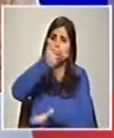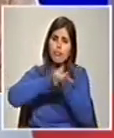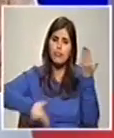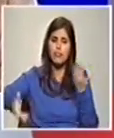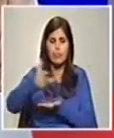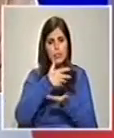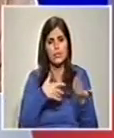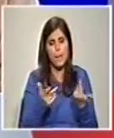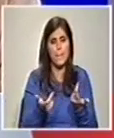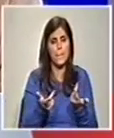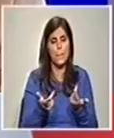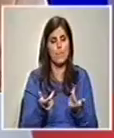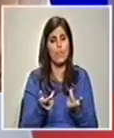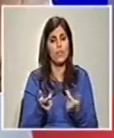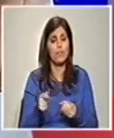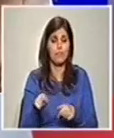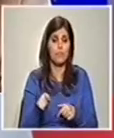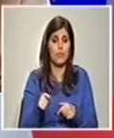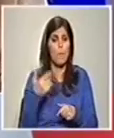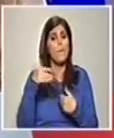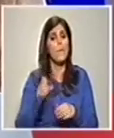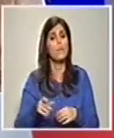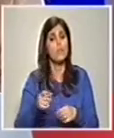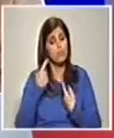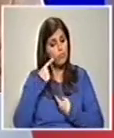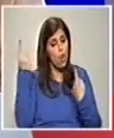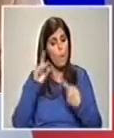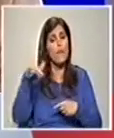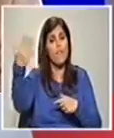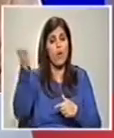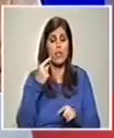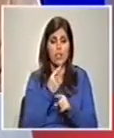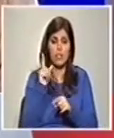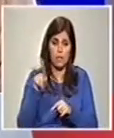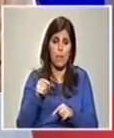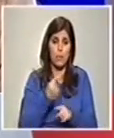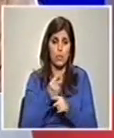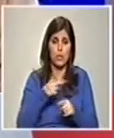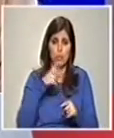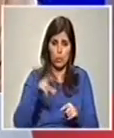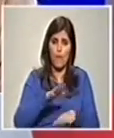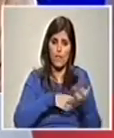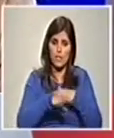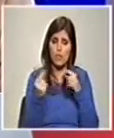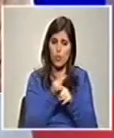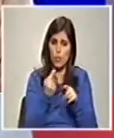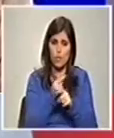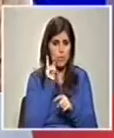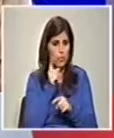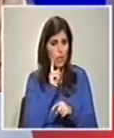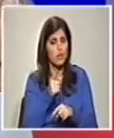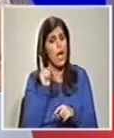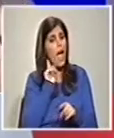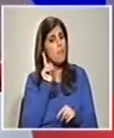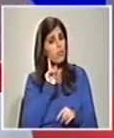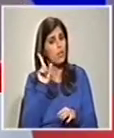essa partilha entre eles. Uhum. E a partilha, obviamente, também para fora, porque nós em Portugal fazemos coisas fantásticas que, obviamente, também nos interessa divulgar lá fora. José Pena do